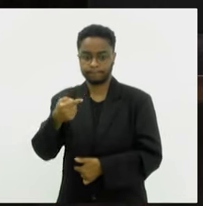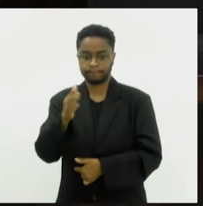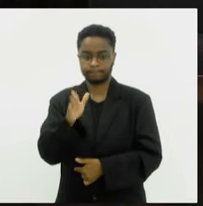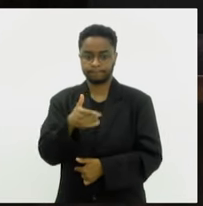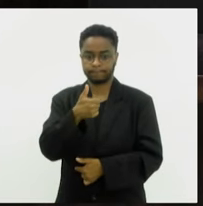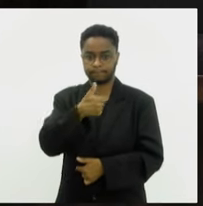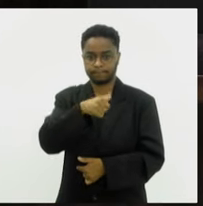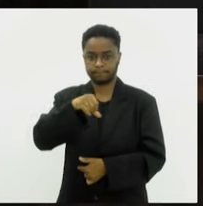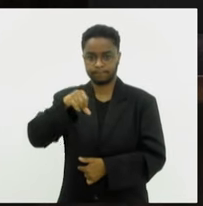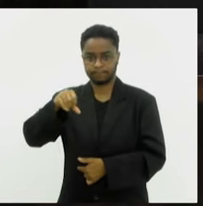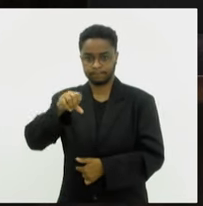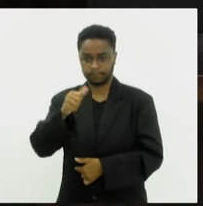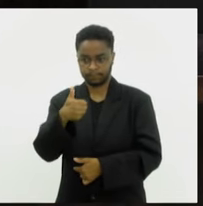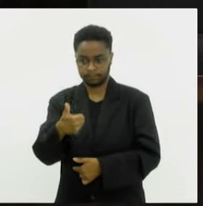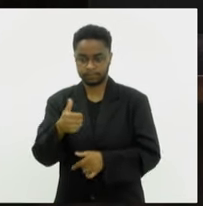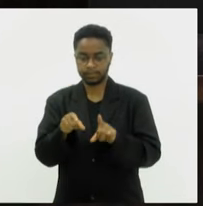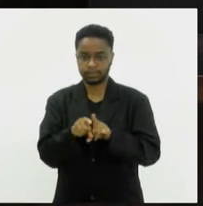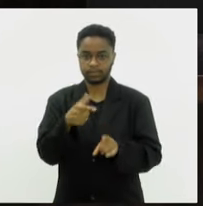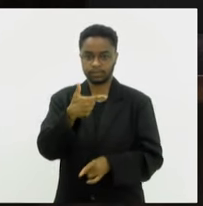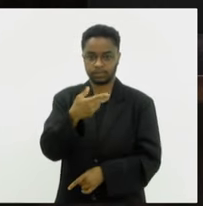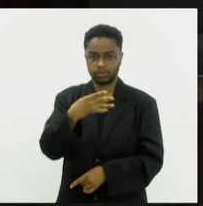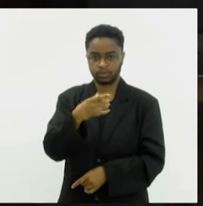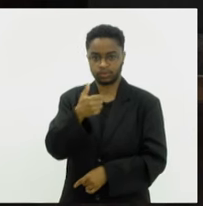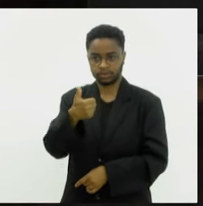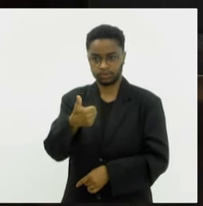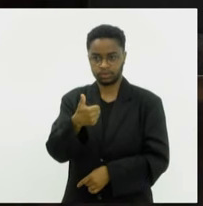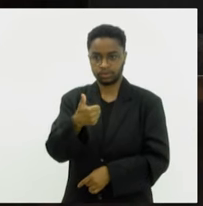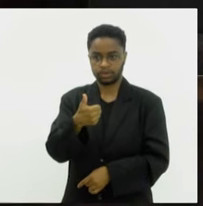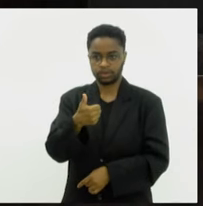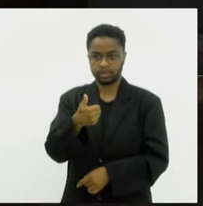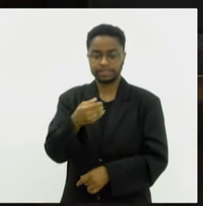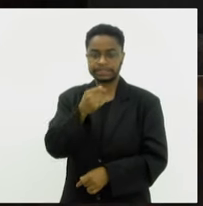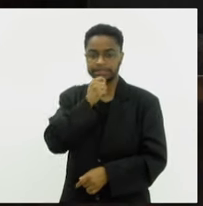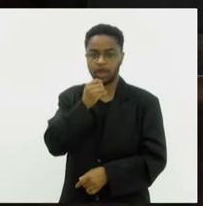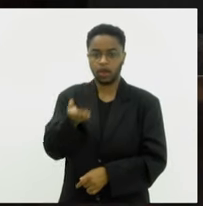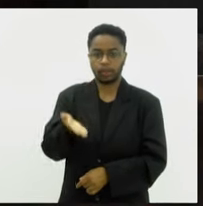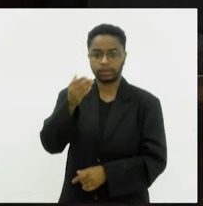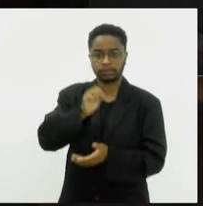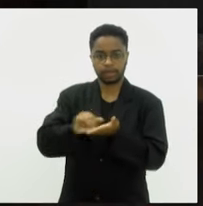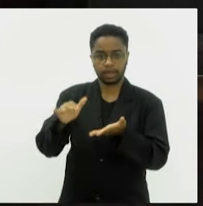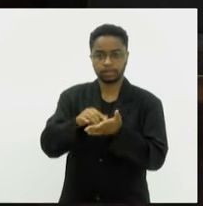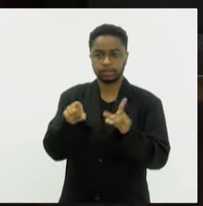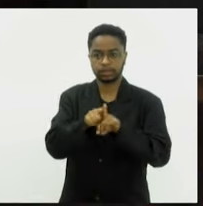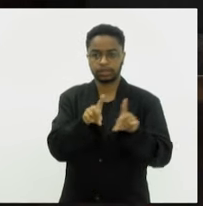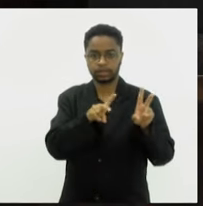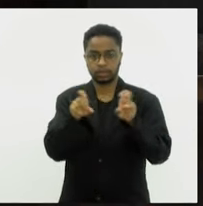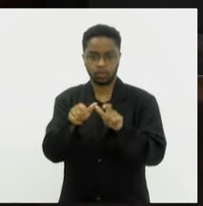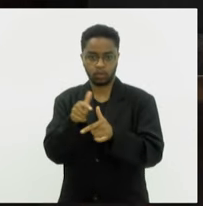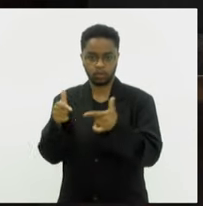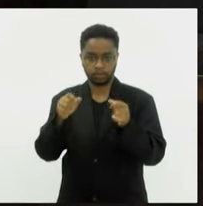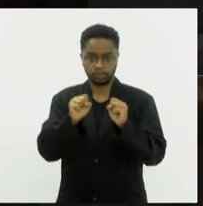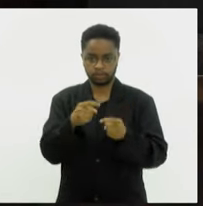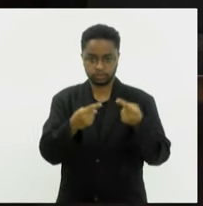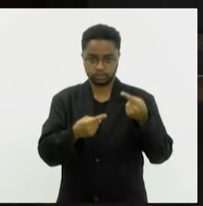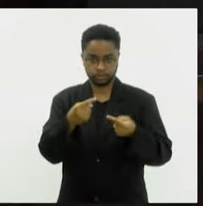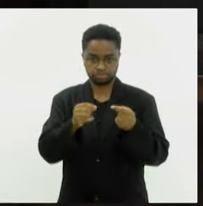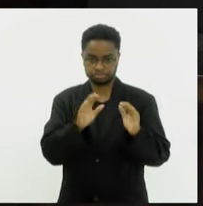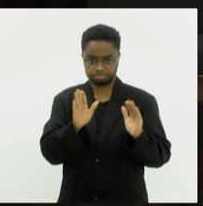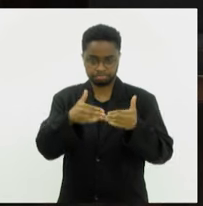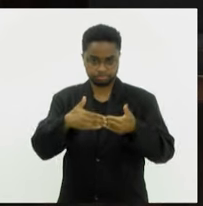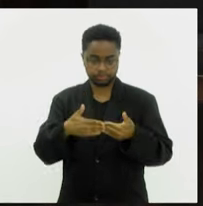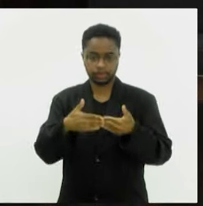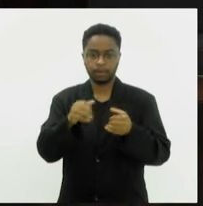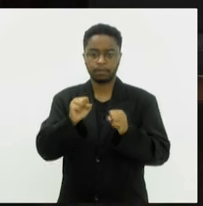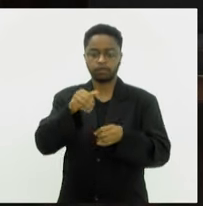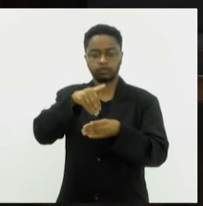de 1991 e 245 de 1987, sem aumento de despesa e da outras providências. Em discussão. Não havendo que queira discutir, encerrada a